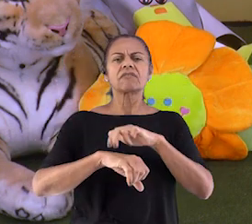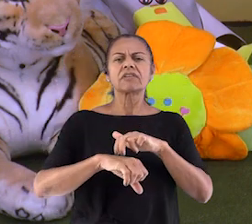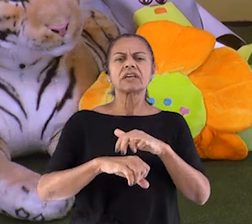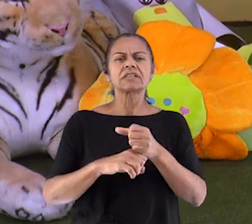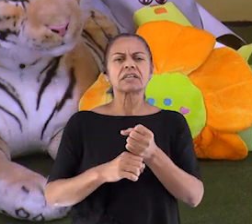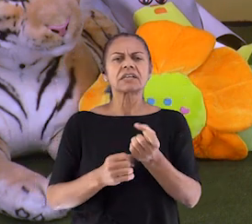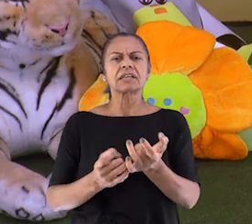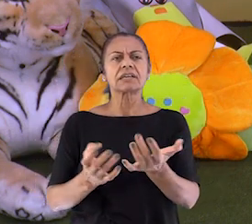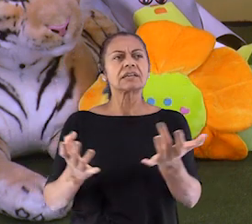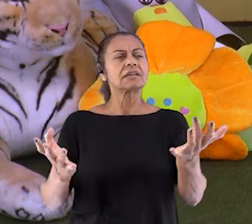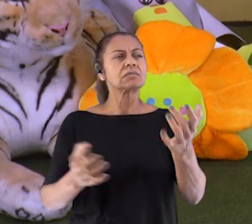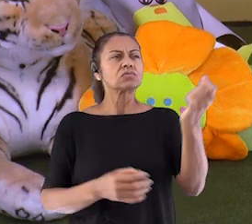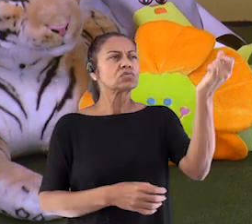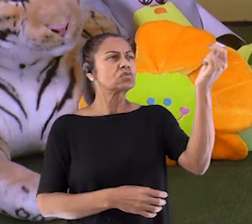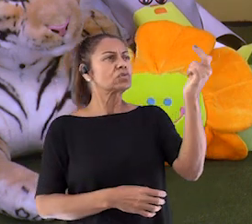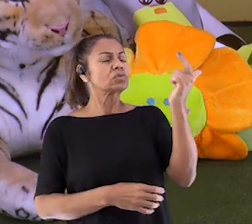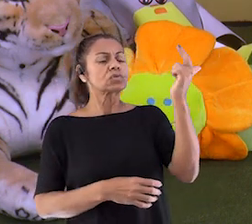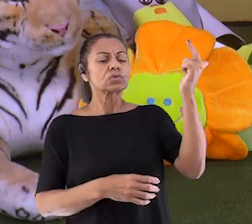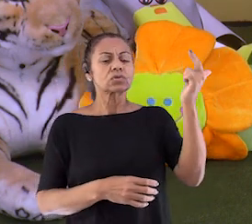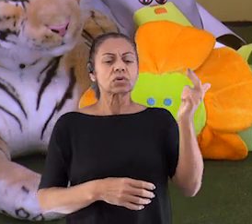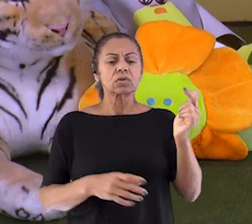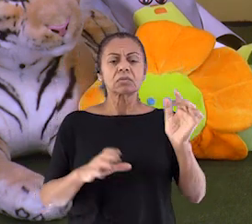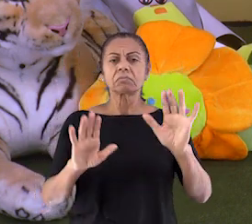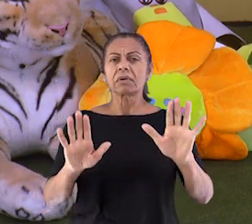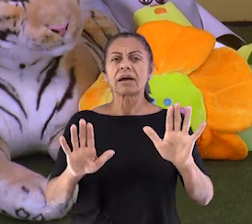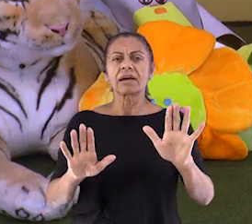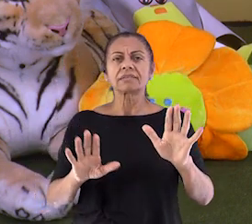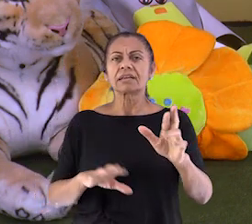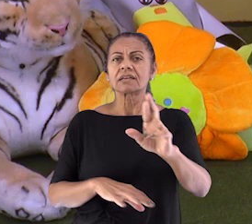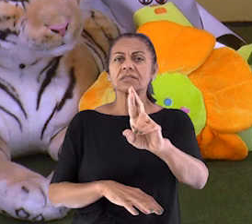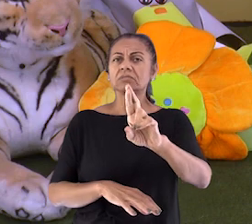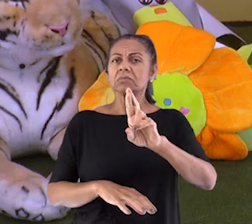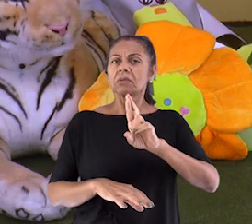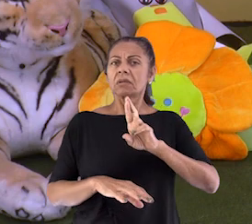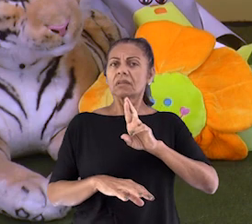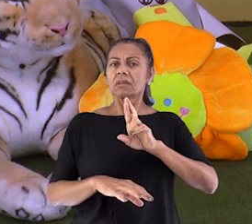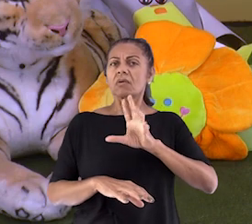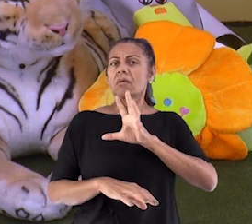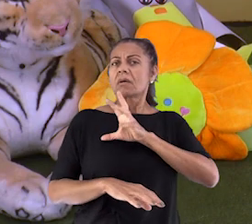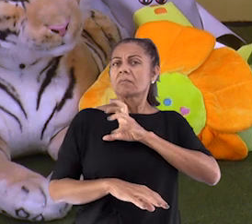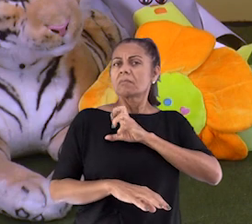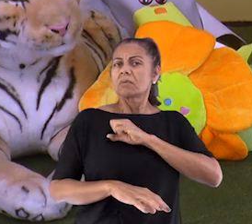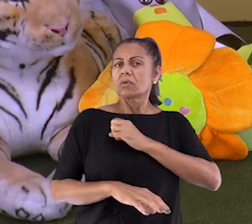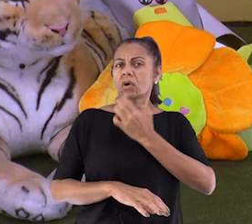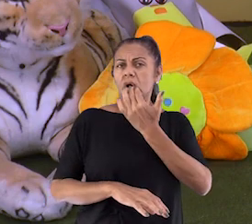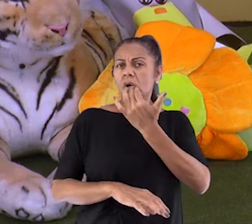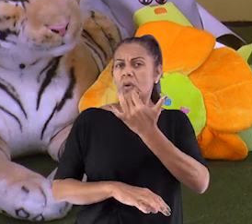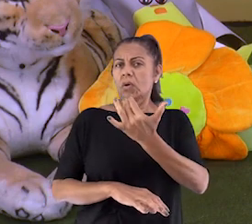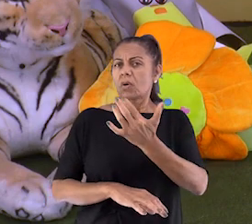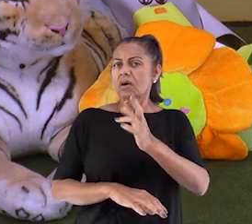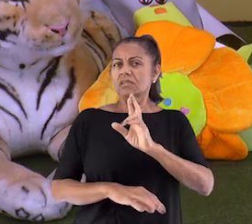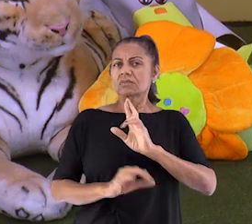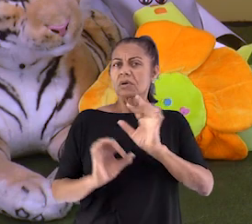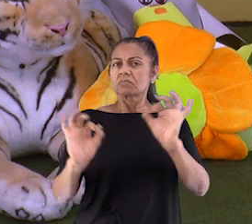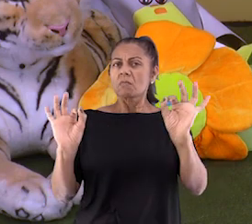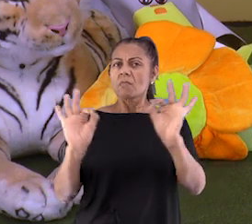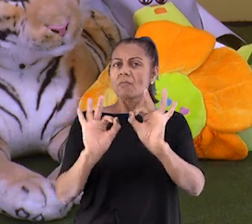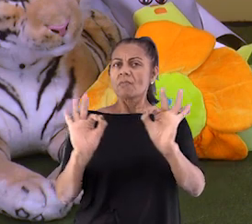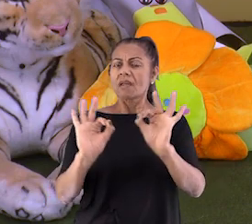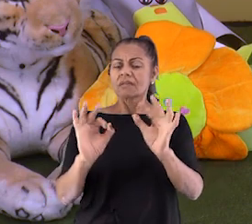nuvens, até o sol em cima, mas ninguém soube me dizer qual é a cor do